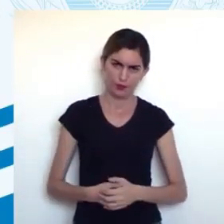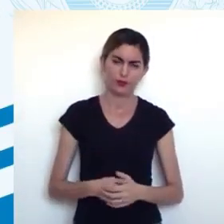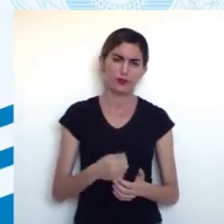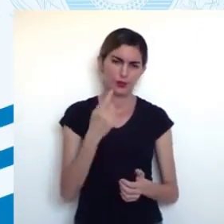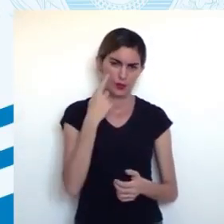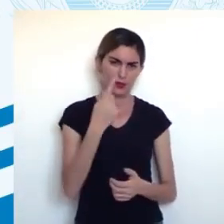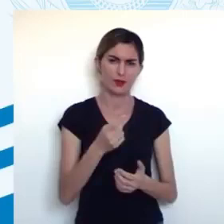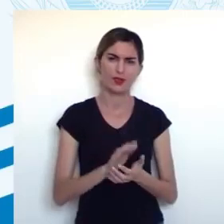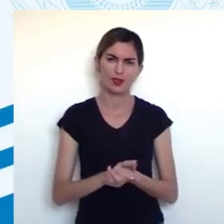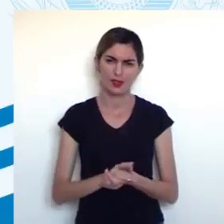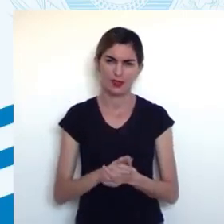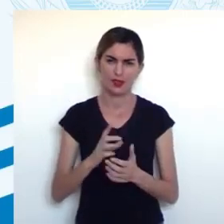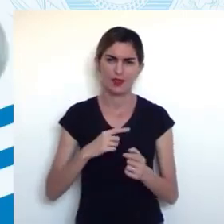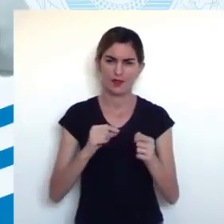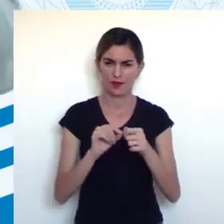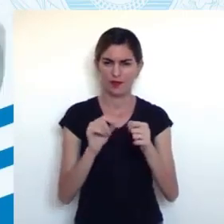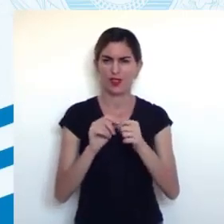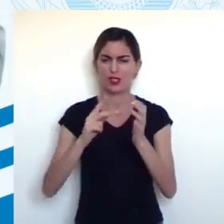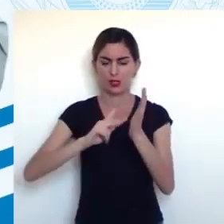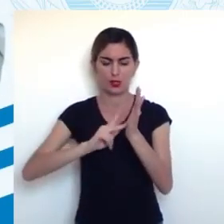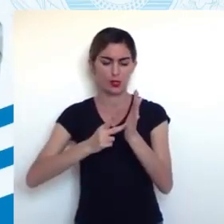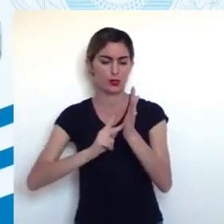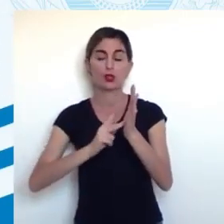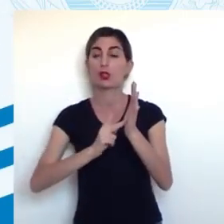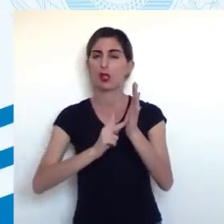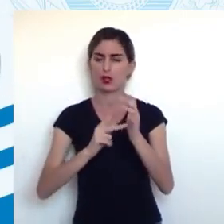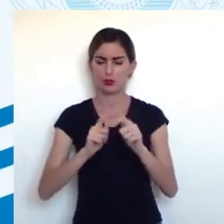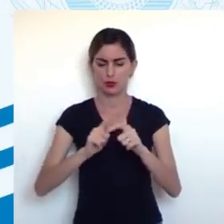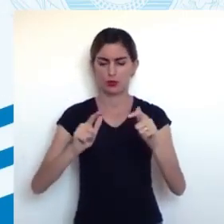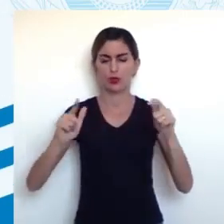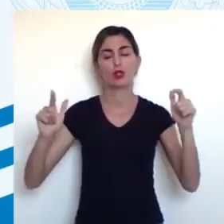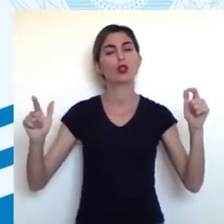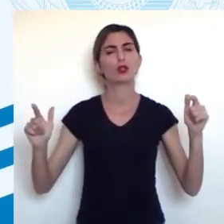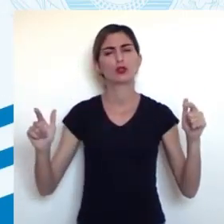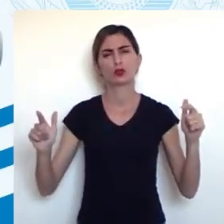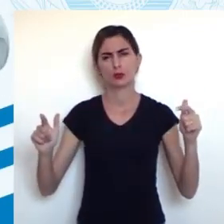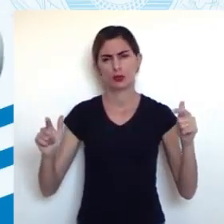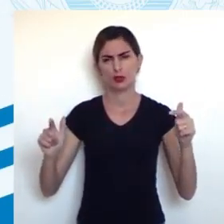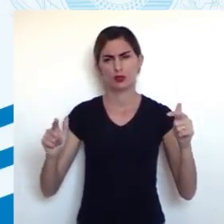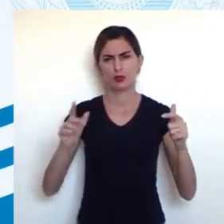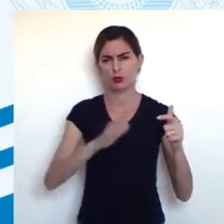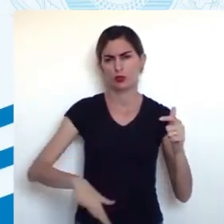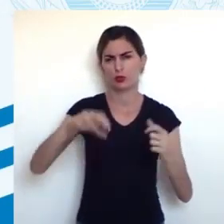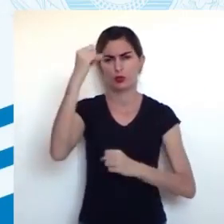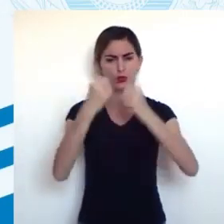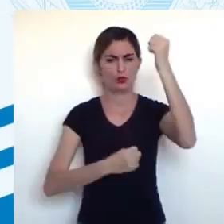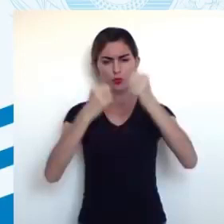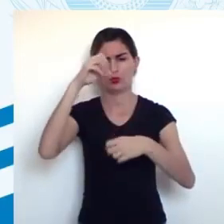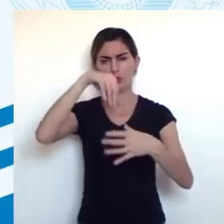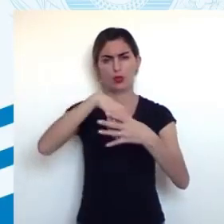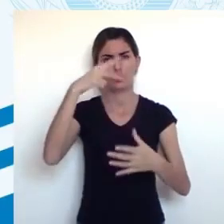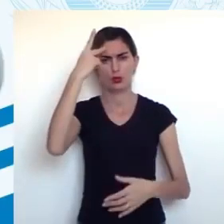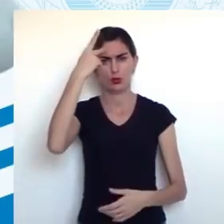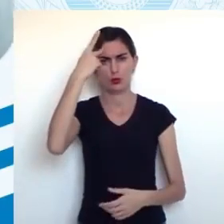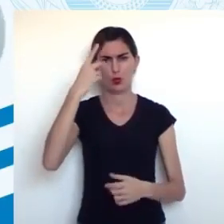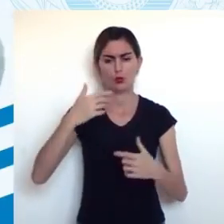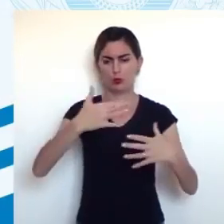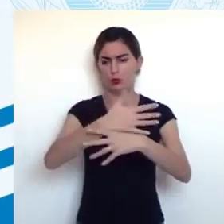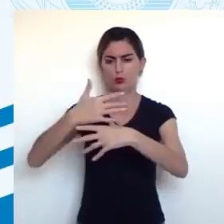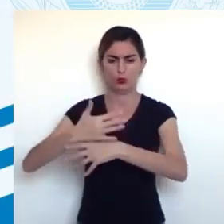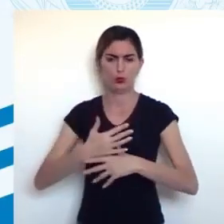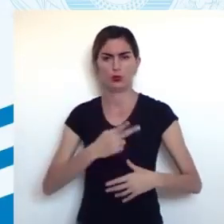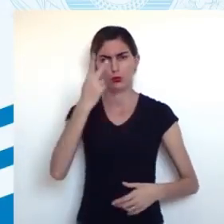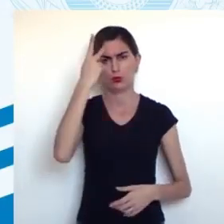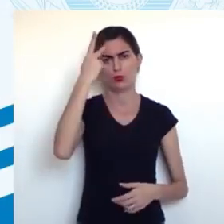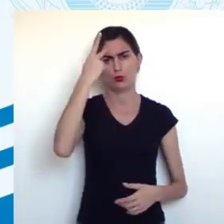Então coincidiu a formação desse sindicato e o crescimento do setor industrial dentro de São Paulo, né? Centros